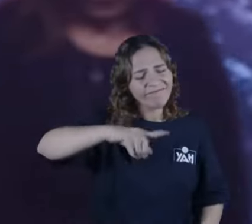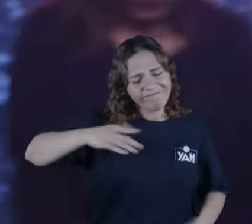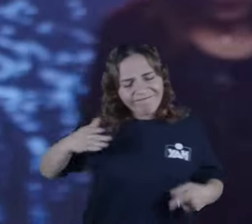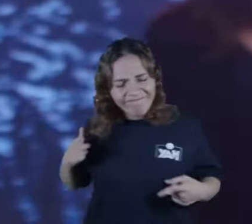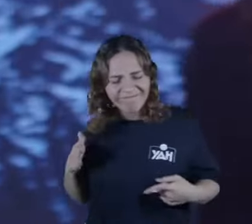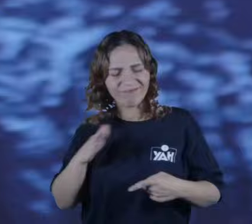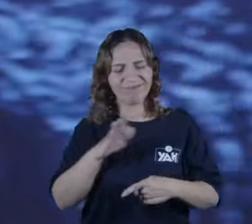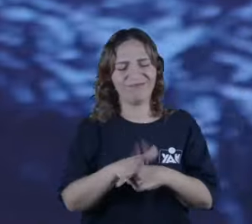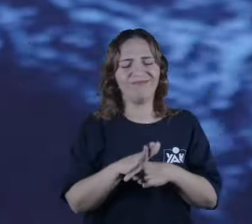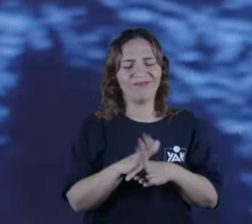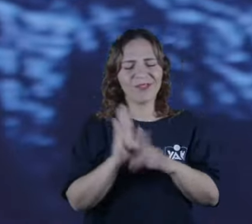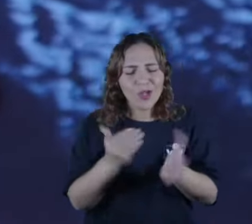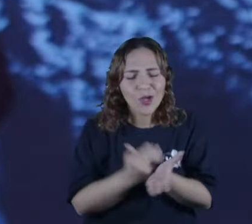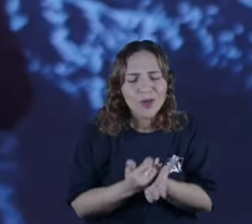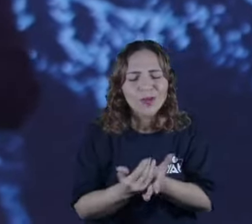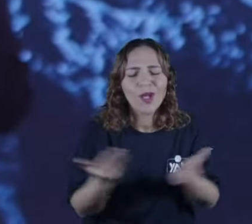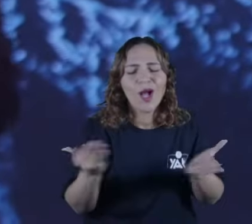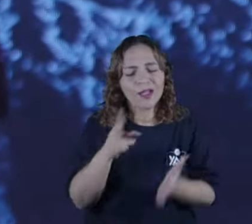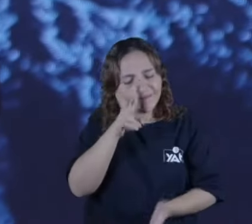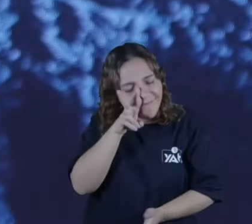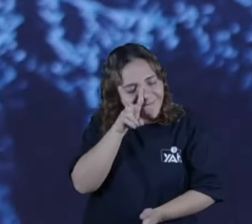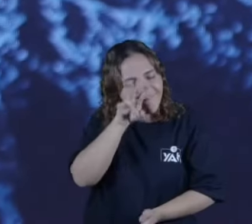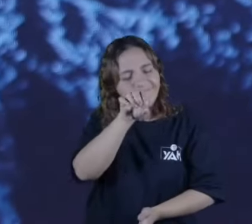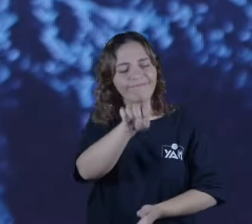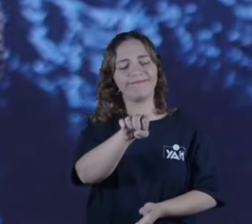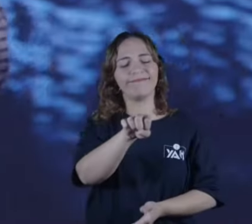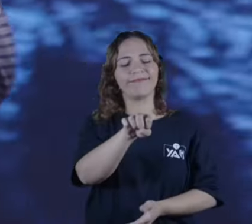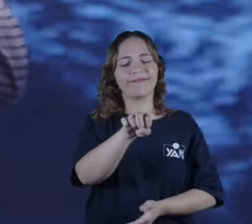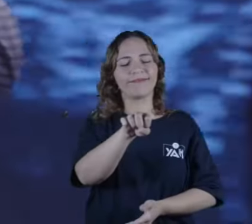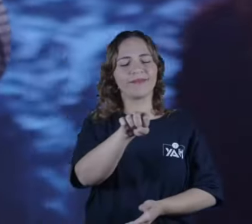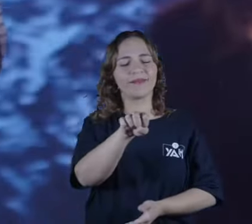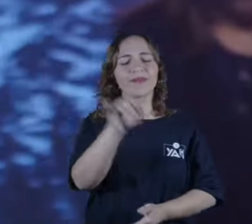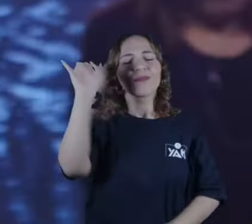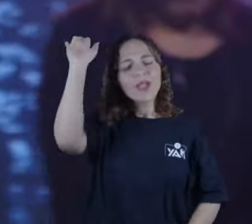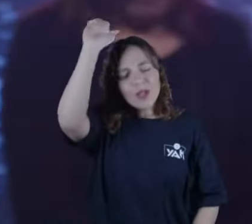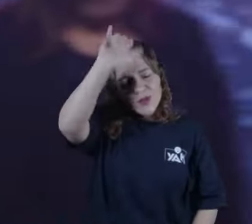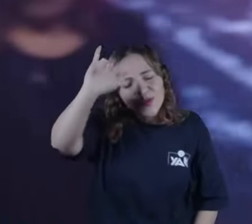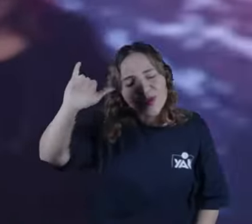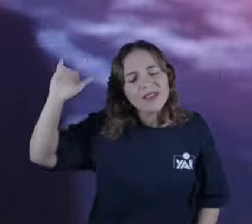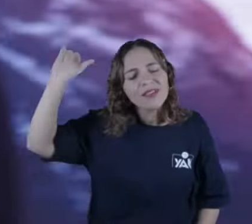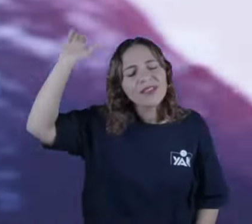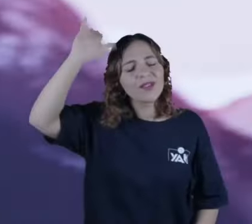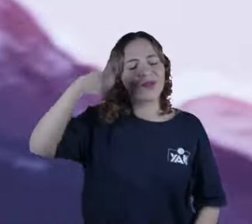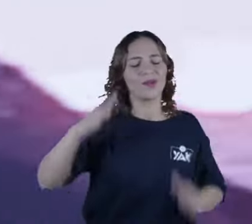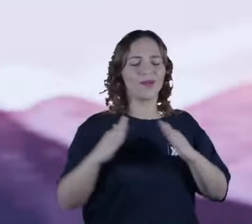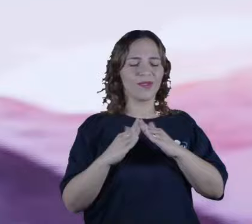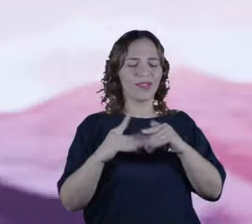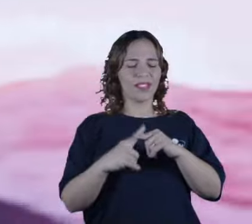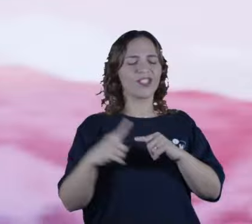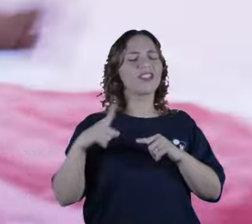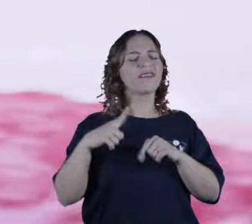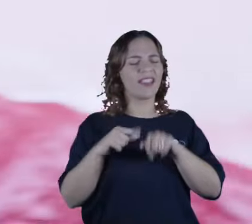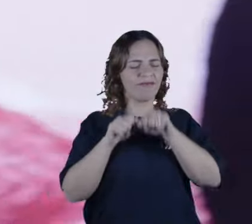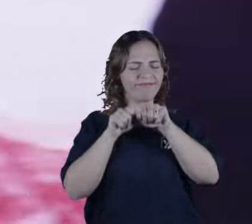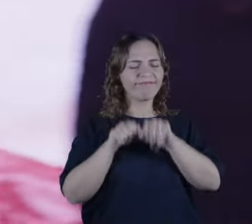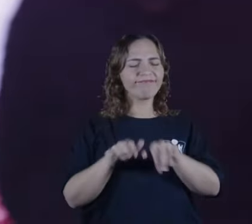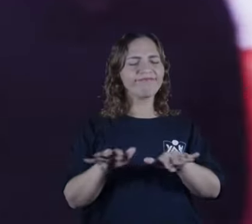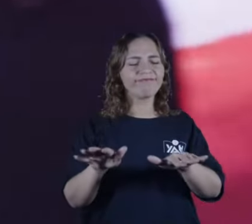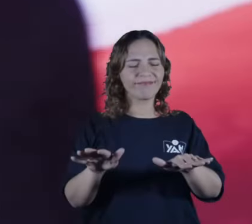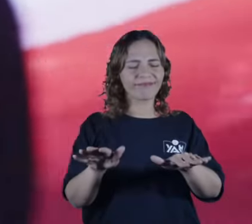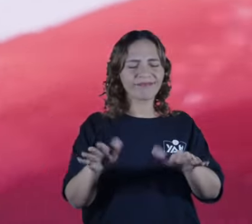e já estão sendo fortalecidas pela unção que há no corpo, ó Deus. Nesse